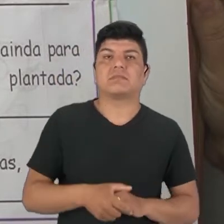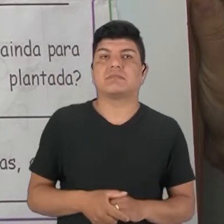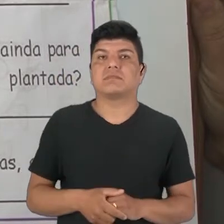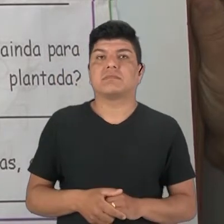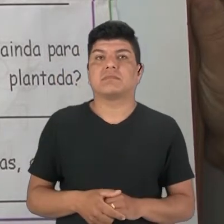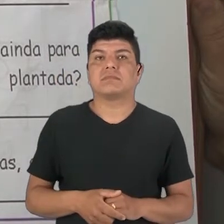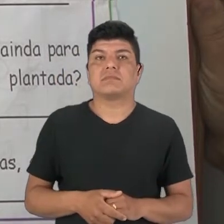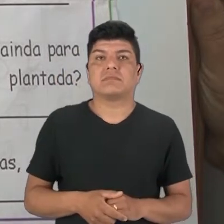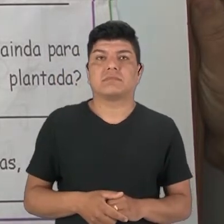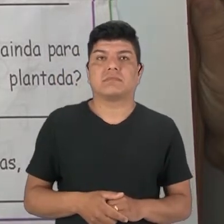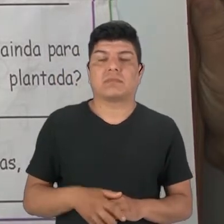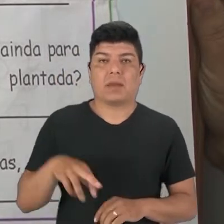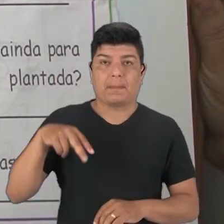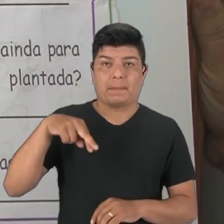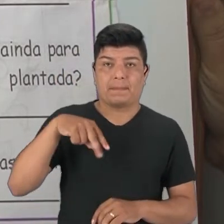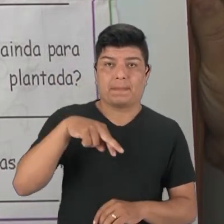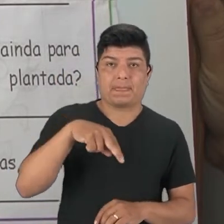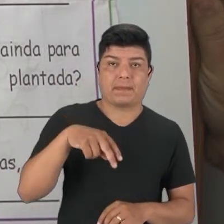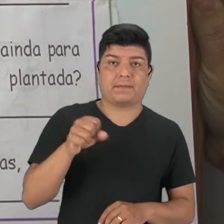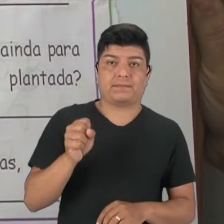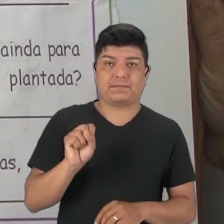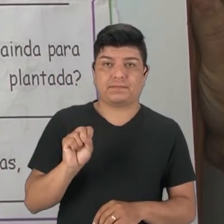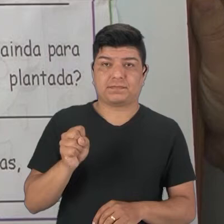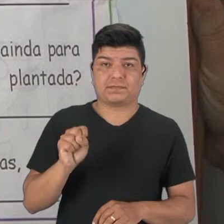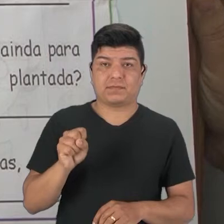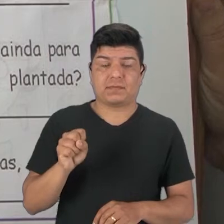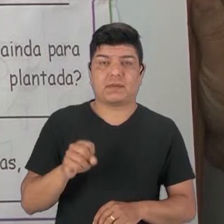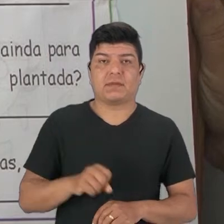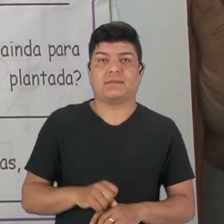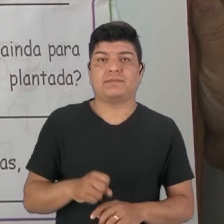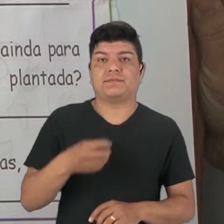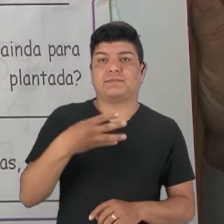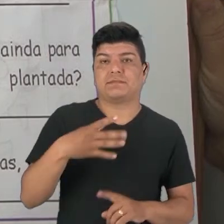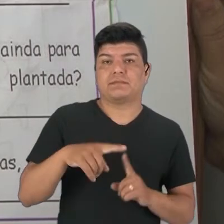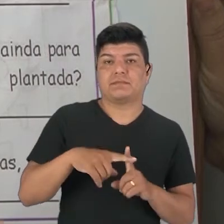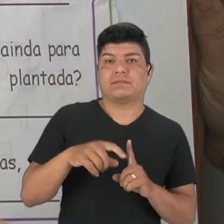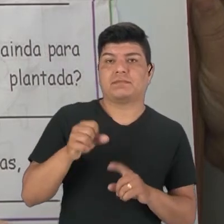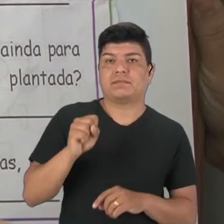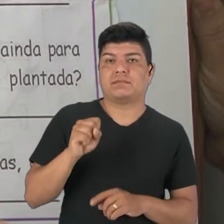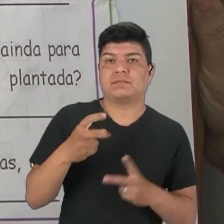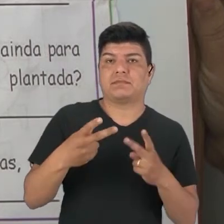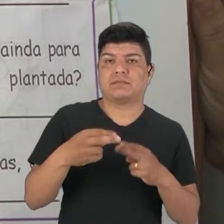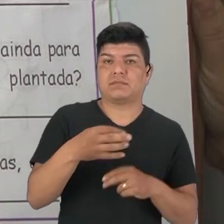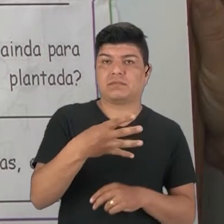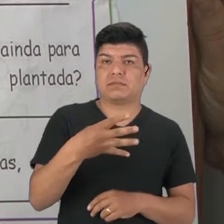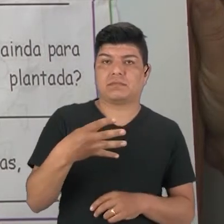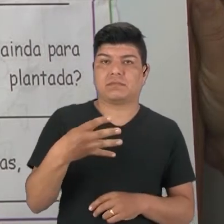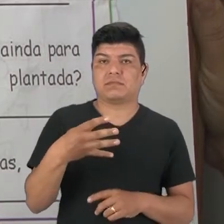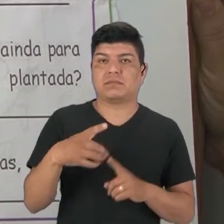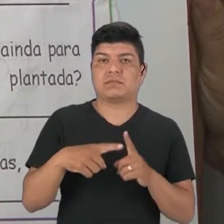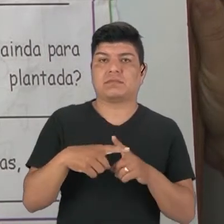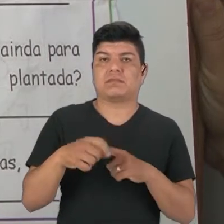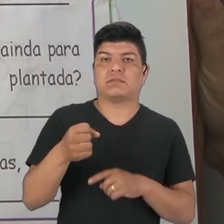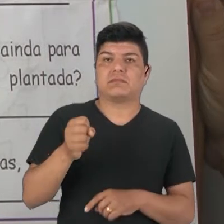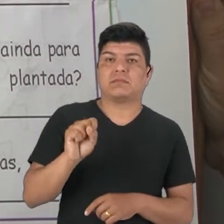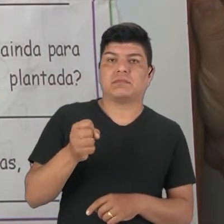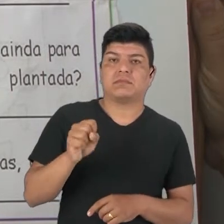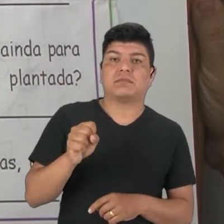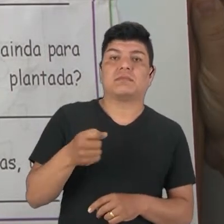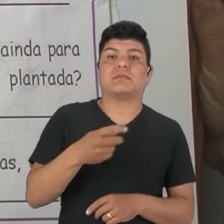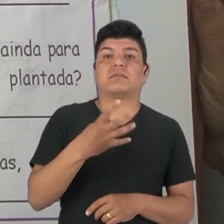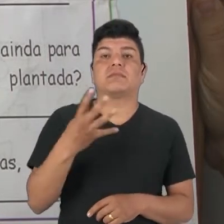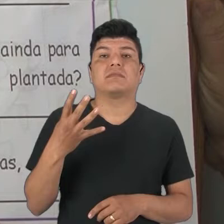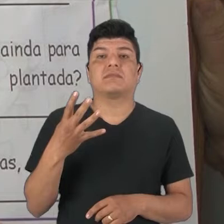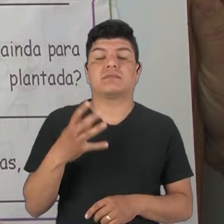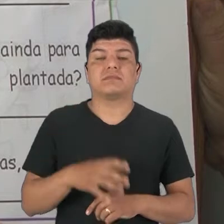Próximo dado é a pé aqui, ó. Eu tenho 8. 4 mais 10 deu 14. 14 mais 8 dá